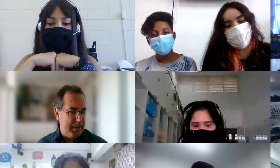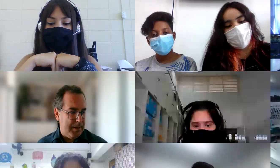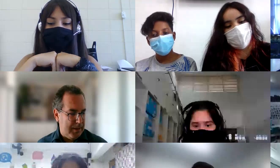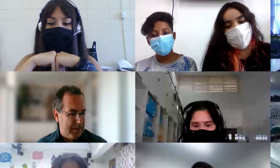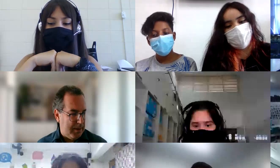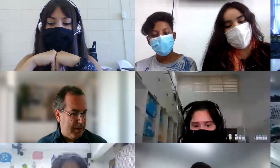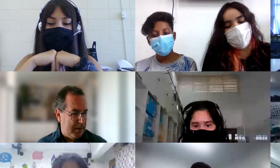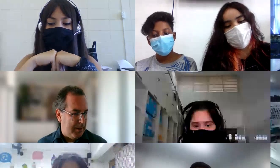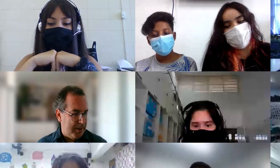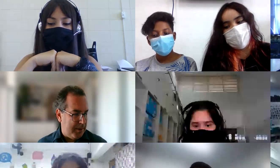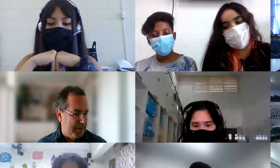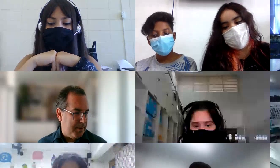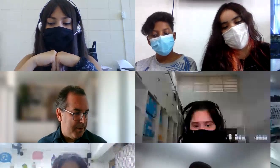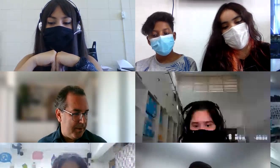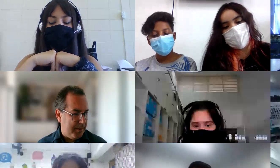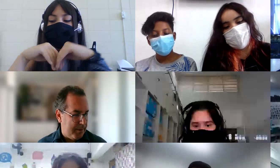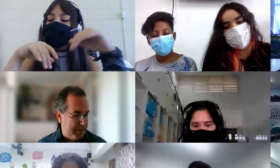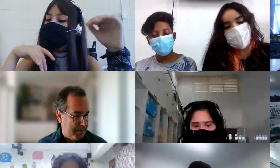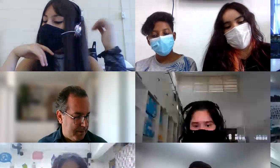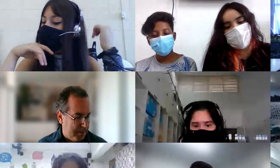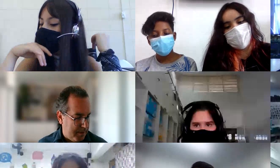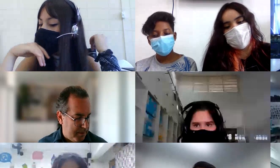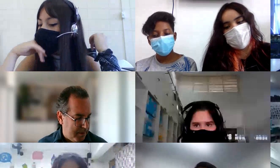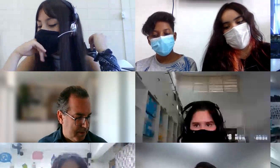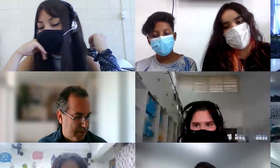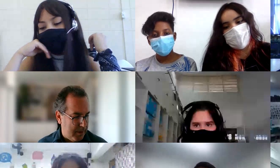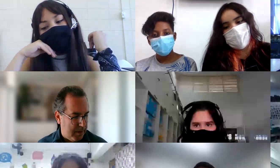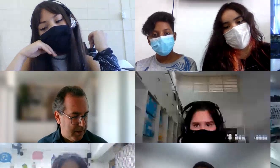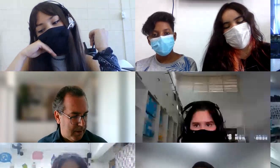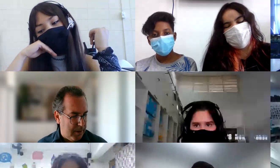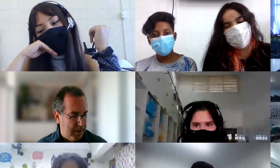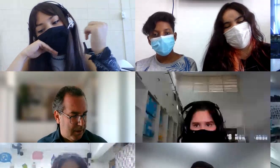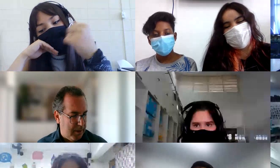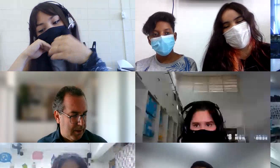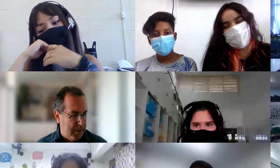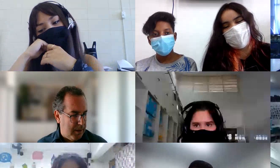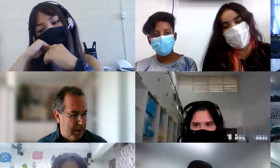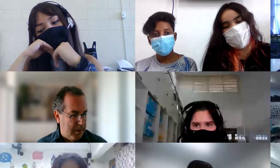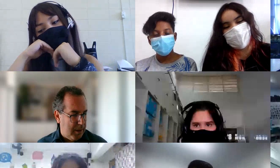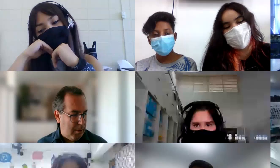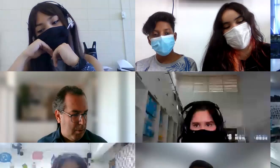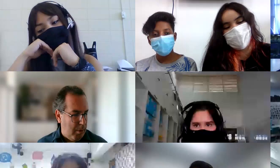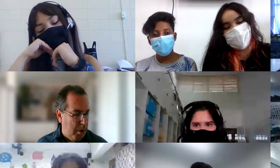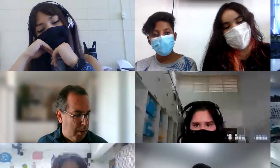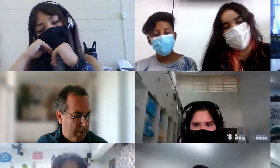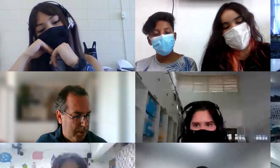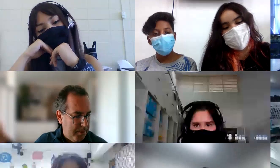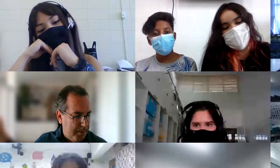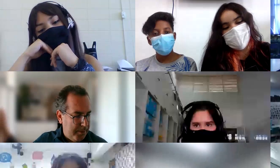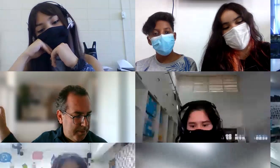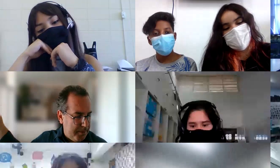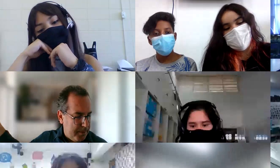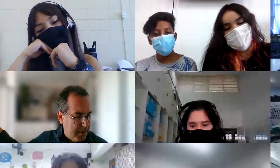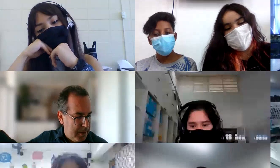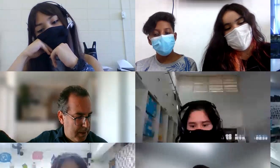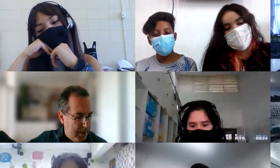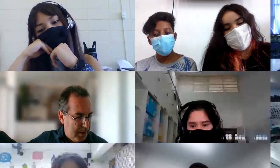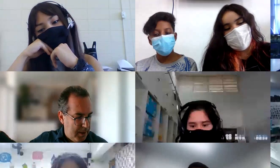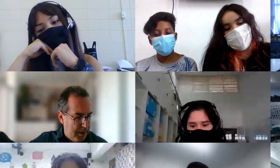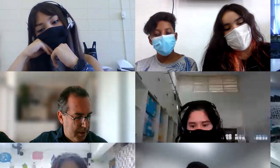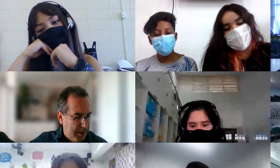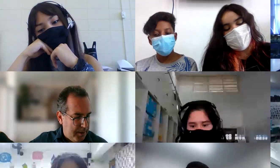a importância hoje dessa conversa, quando falamos em direitos sexuais e direitos reprodutivos dos